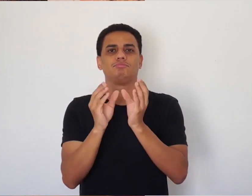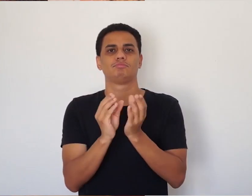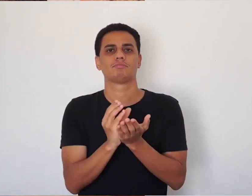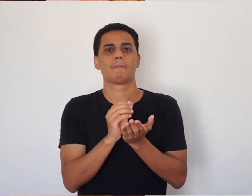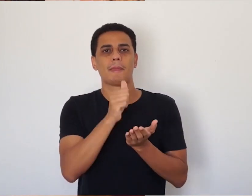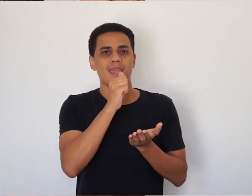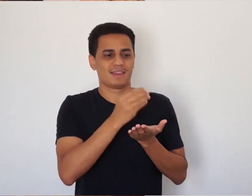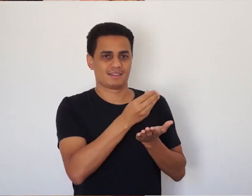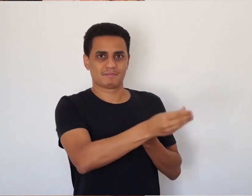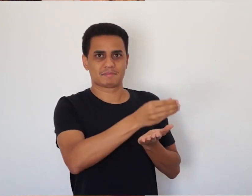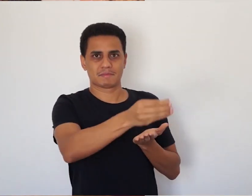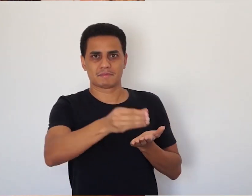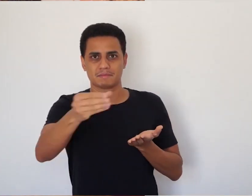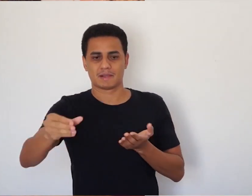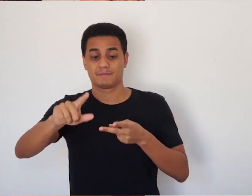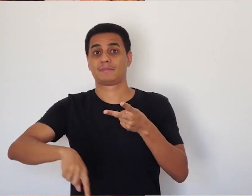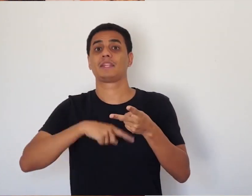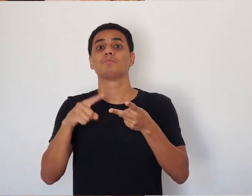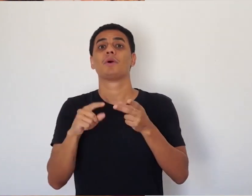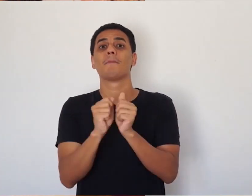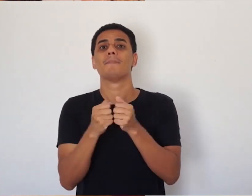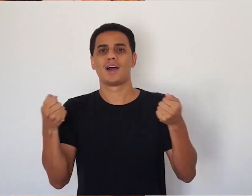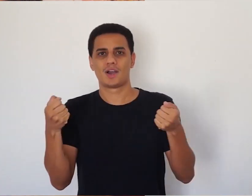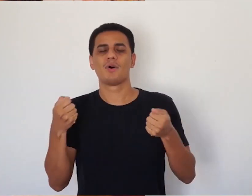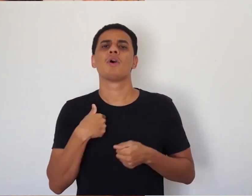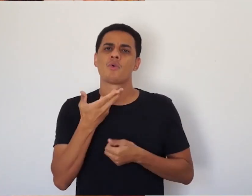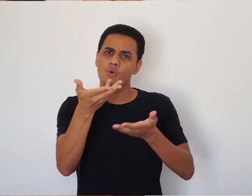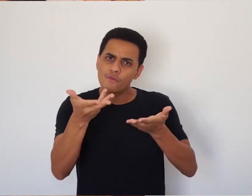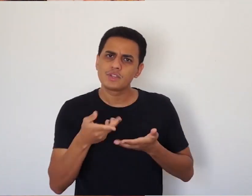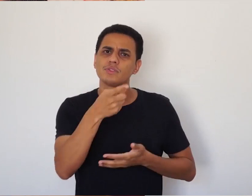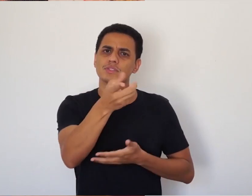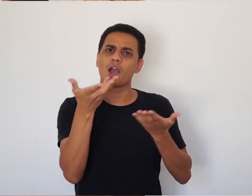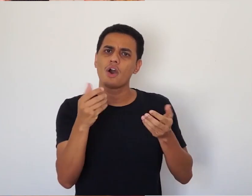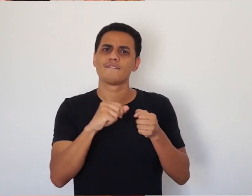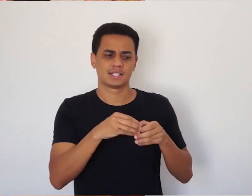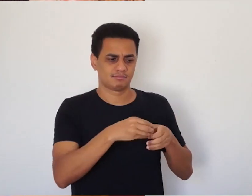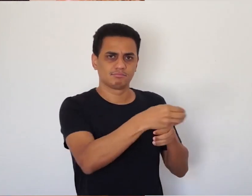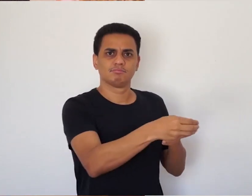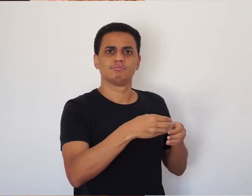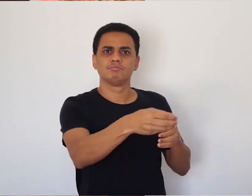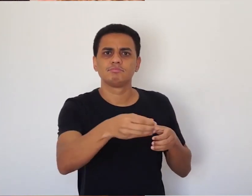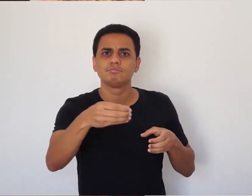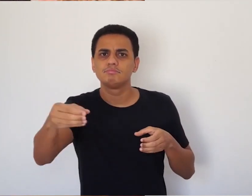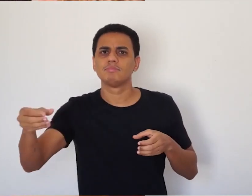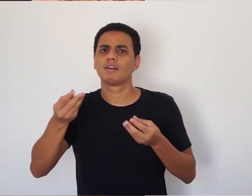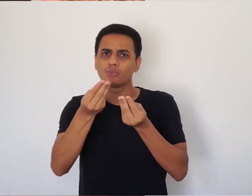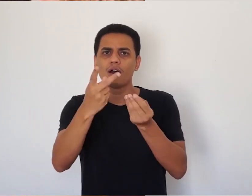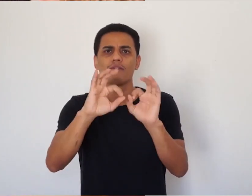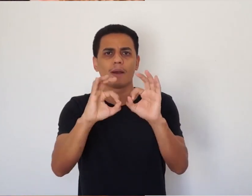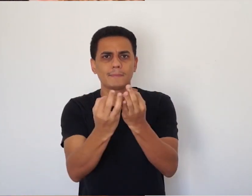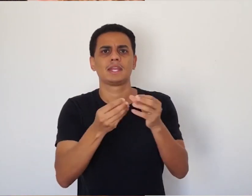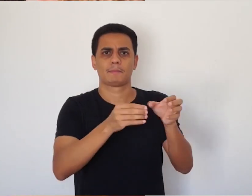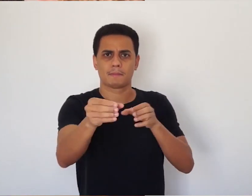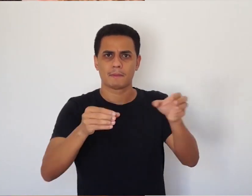repartir o cálice, depois o pão, e é o que nós vamos fazer agora. Eu queria te convidar a repartir o cálice nesse momento. Você pode ir distribuindo aí com a